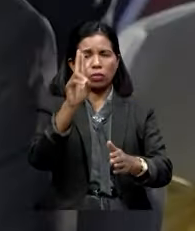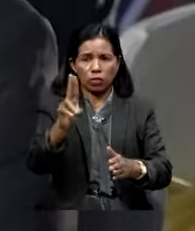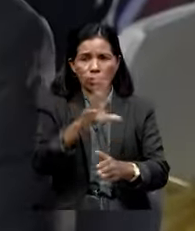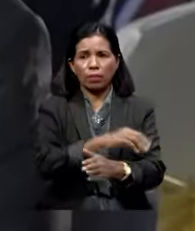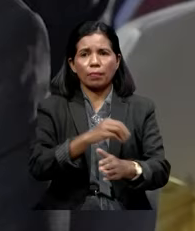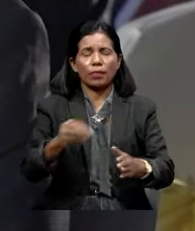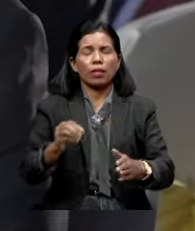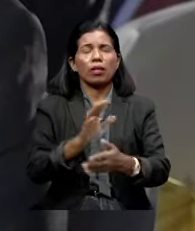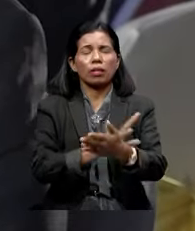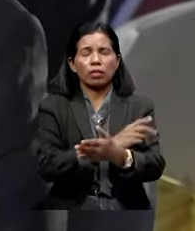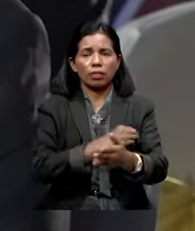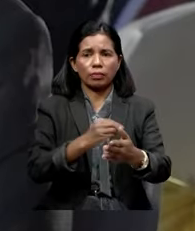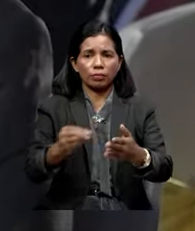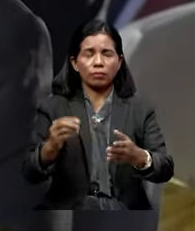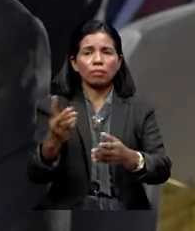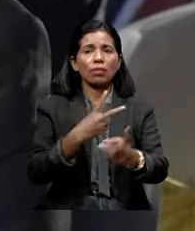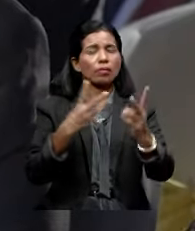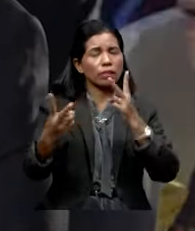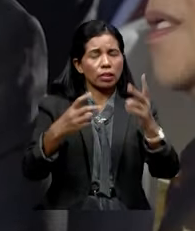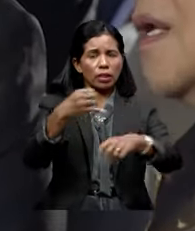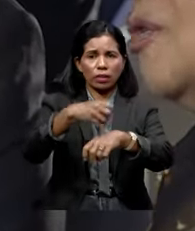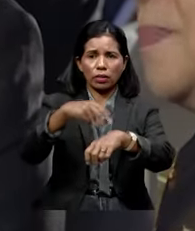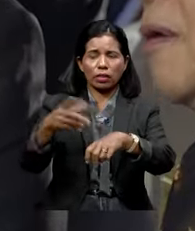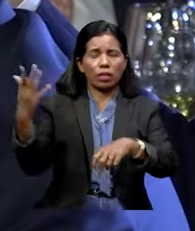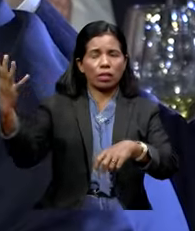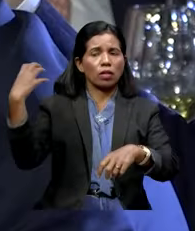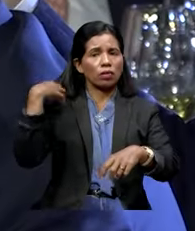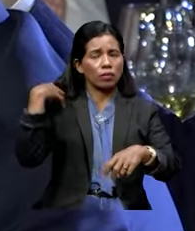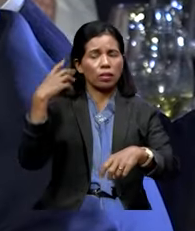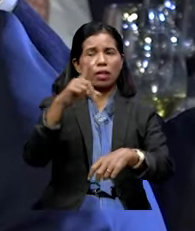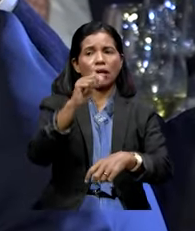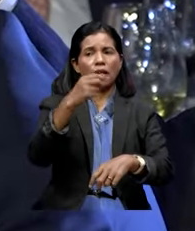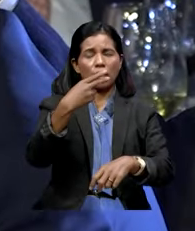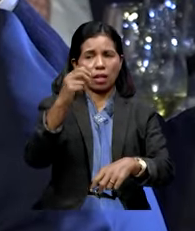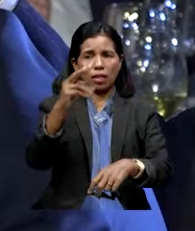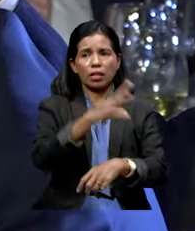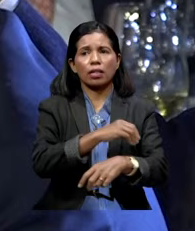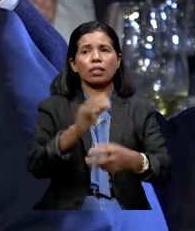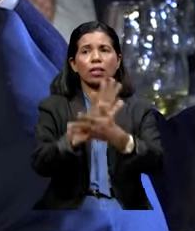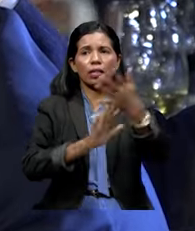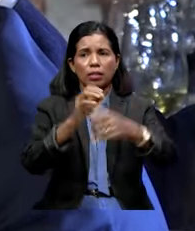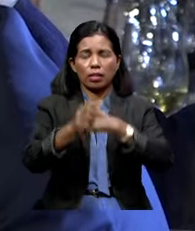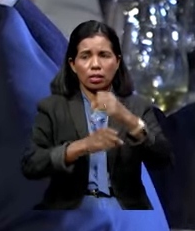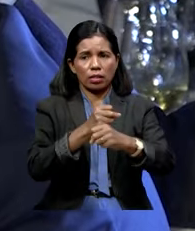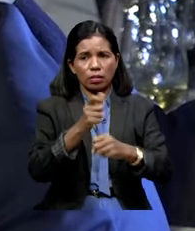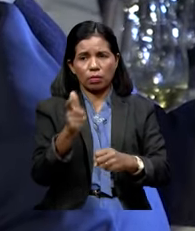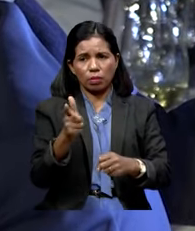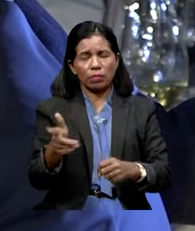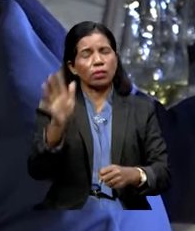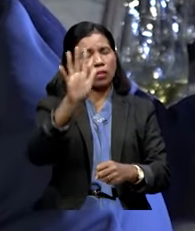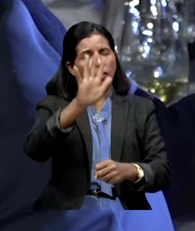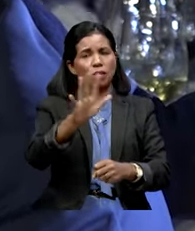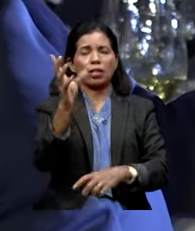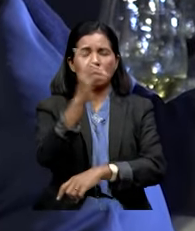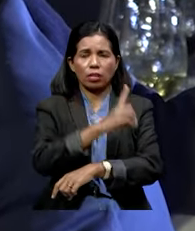Guterres, no Banhaca Internacional Sira Seluk e a Palácio Nobre Lahane e a âmbito comemoração Tina Ronulu Resting Lima, loron